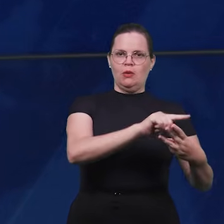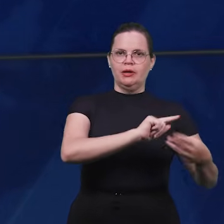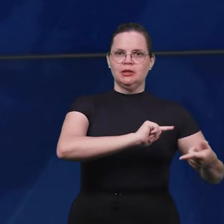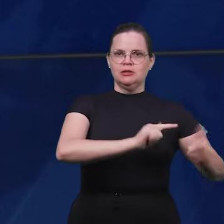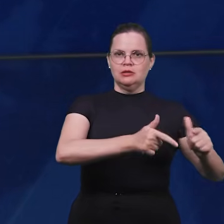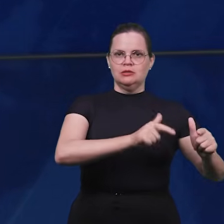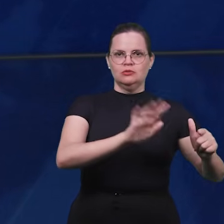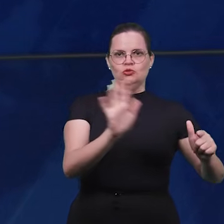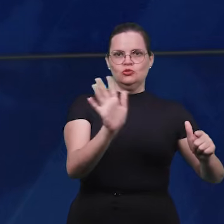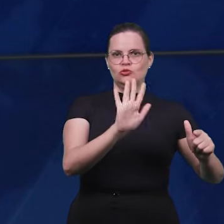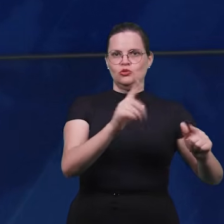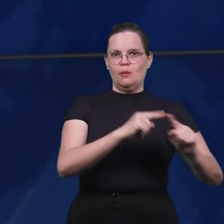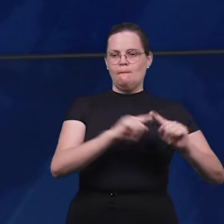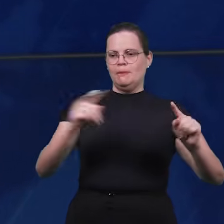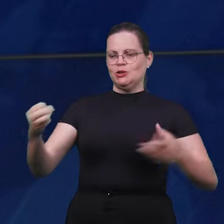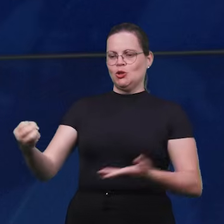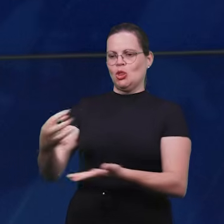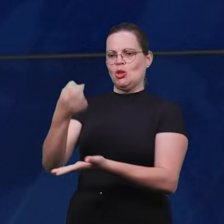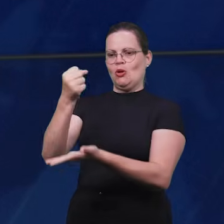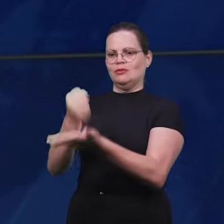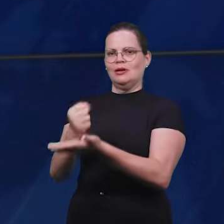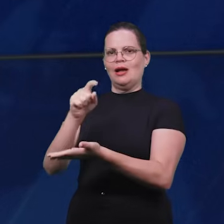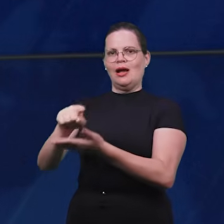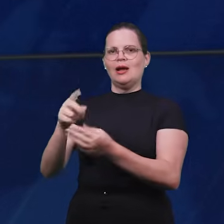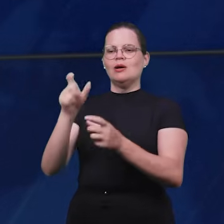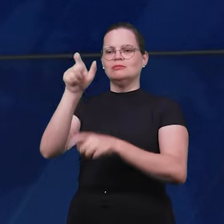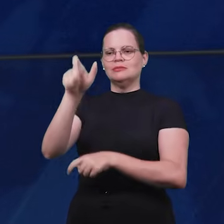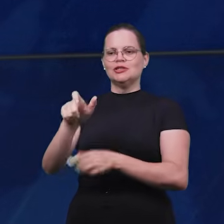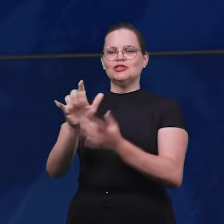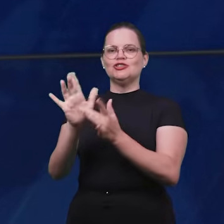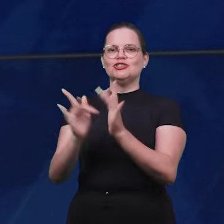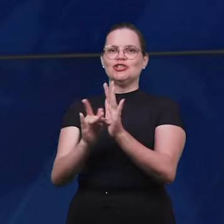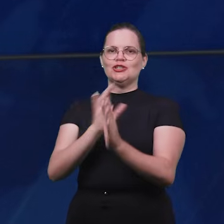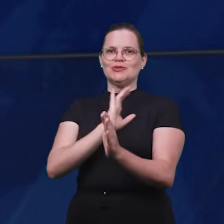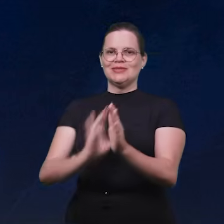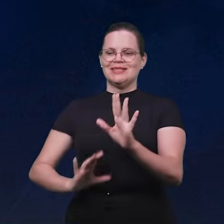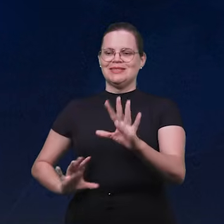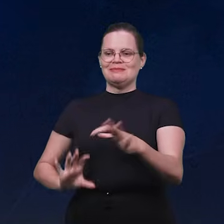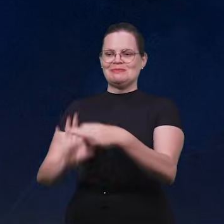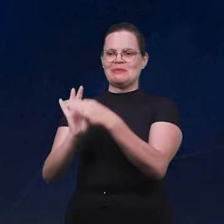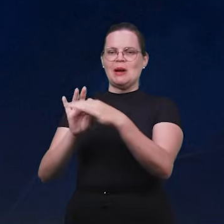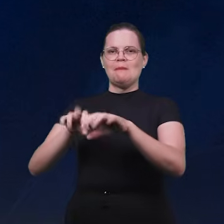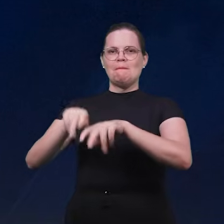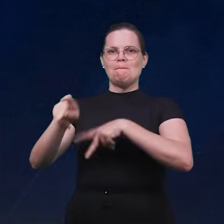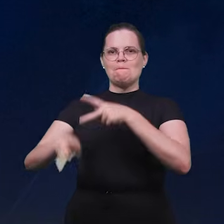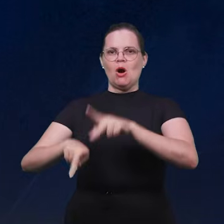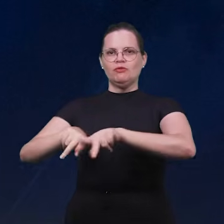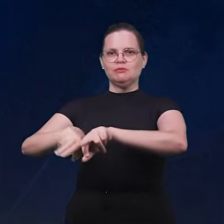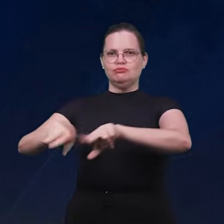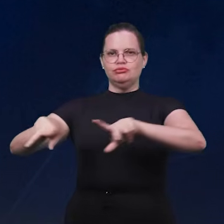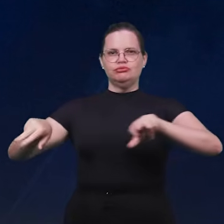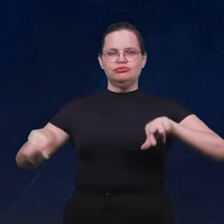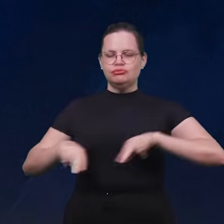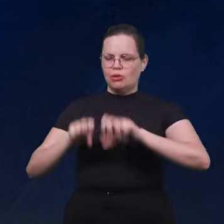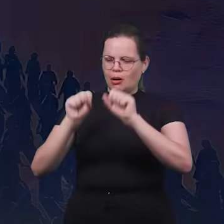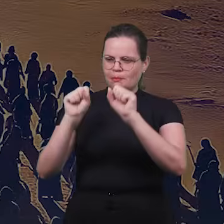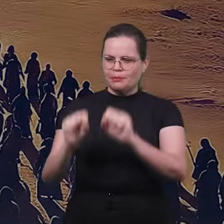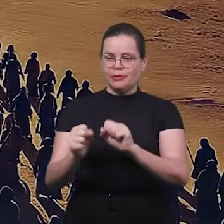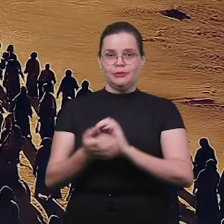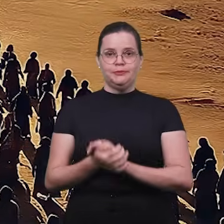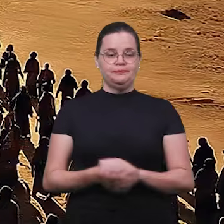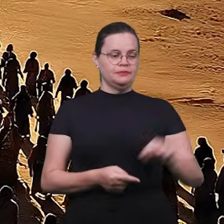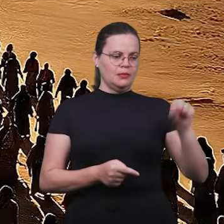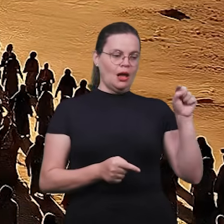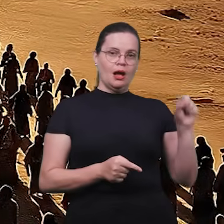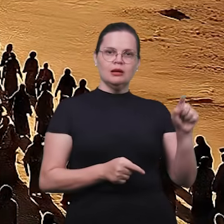com elas por intermédio de Jesus Cristo. Então, Deus usou Moisés como um